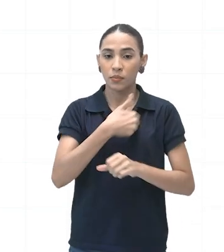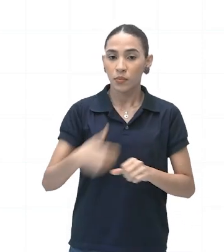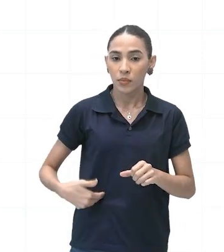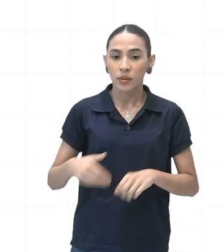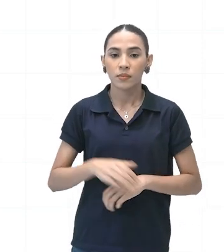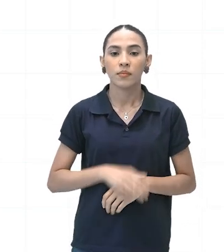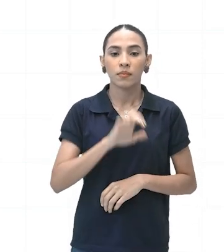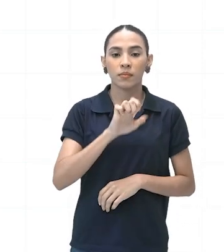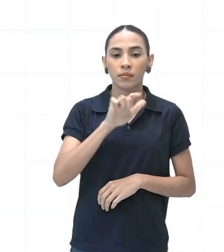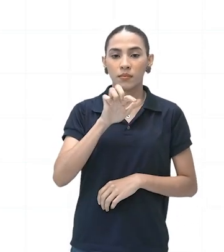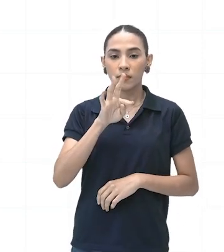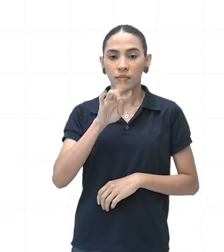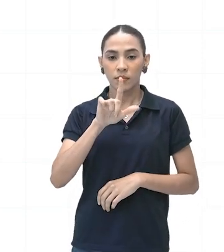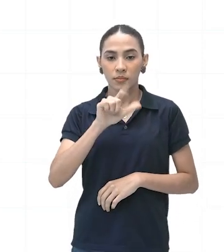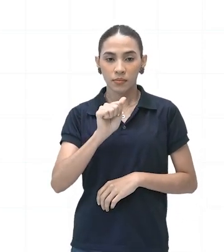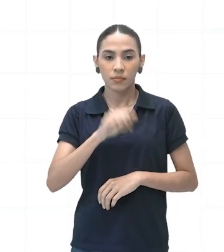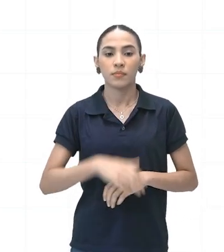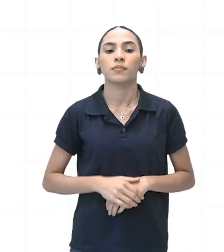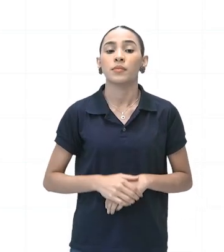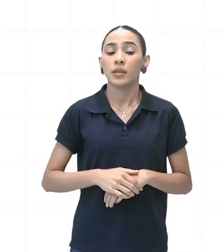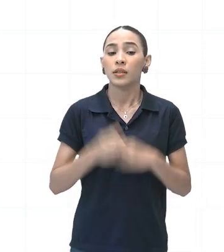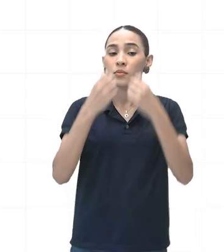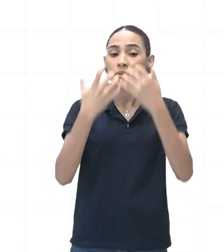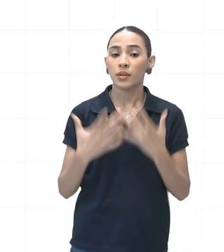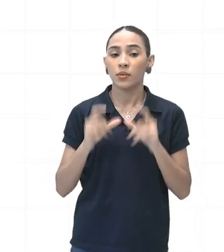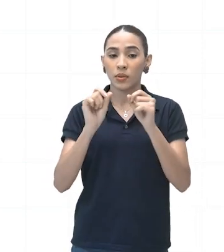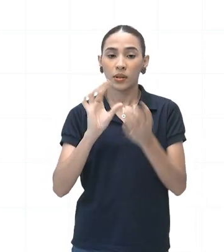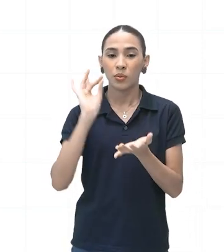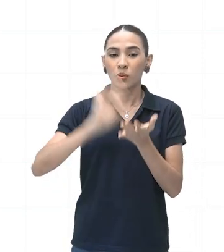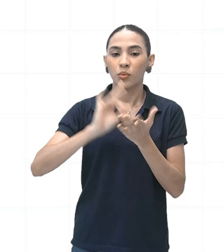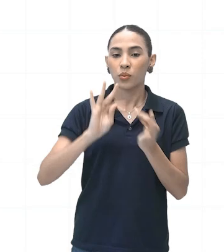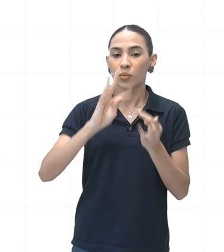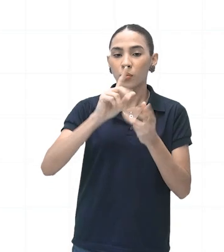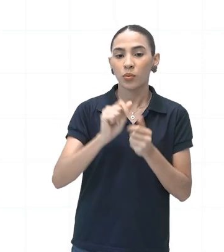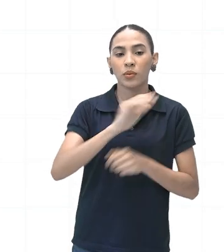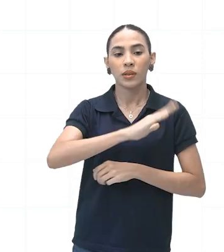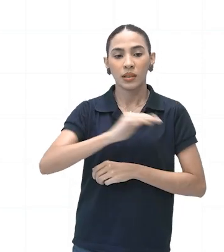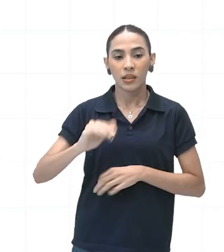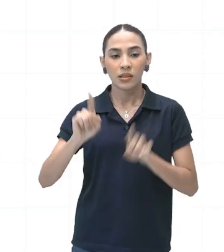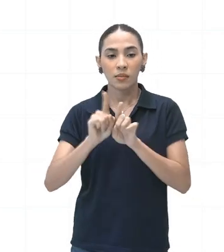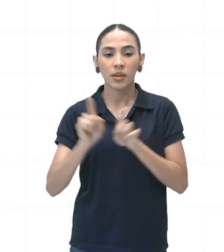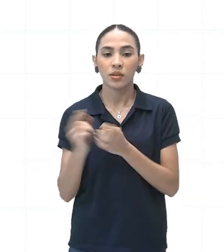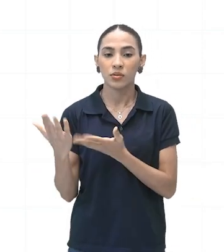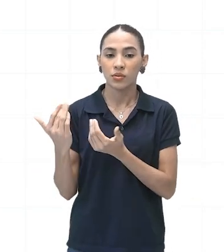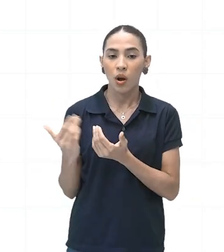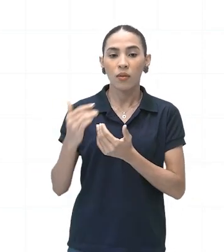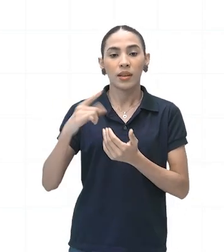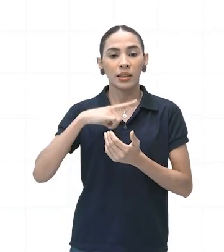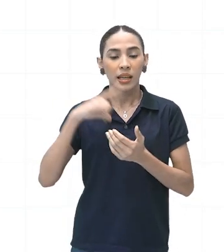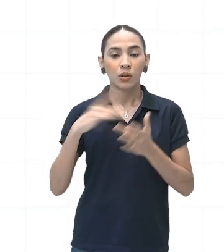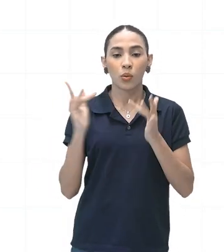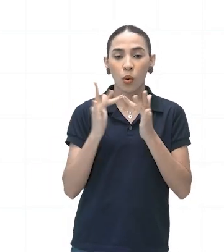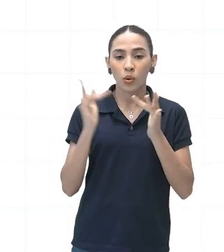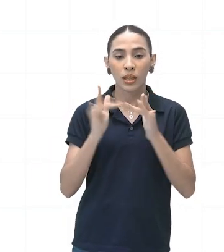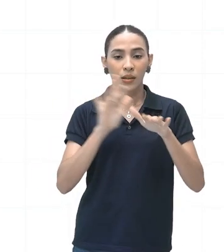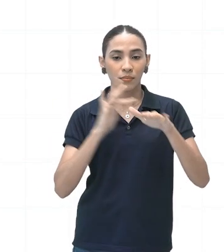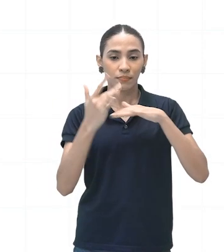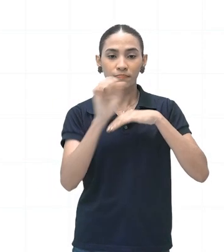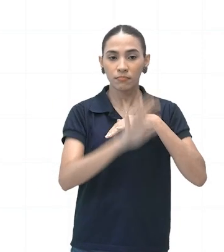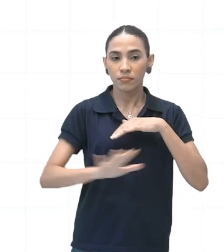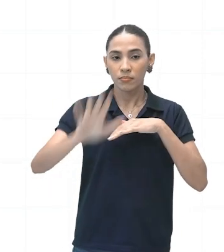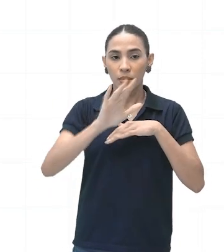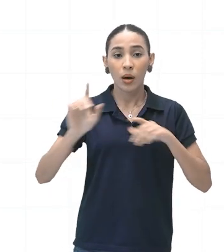Segurança Pública, Estela Aranha, disse que em todo o mundo, crianças e adolescentes com acesso à rede mundial